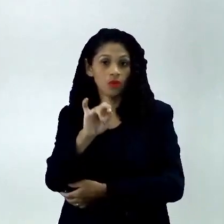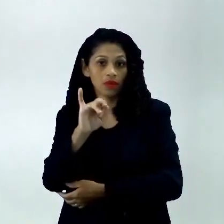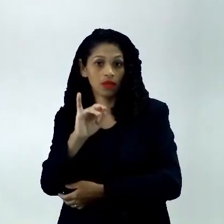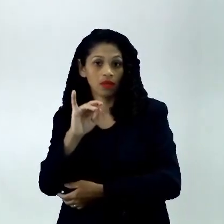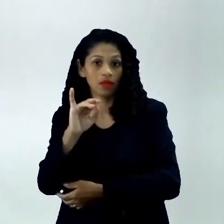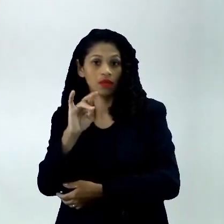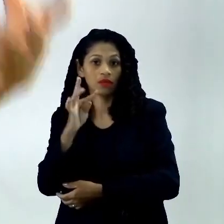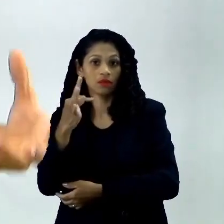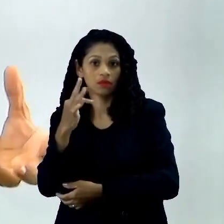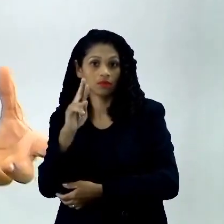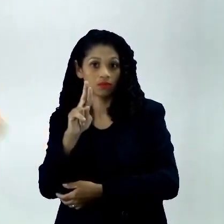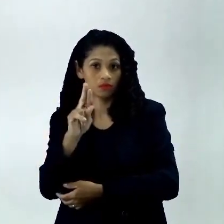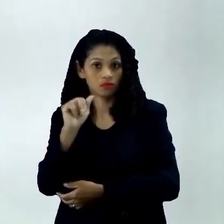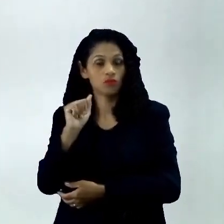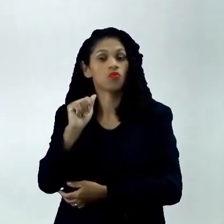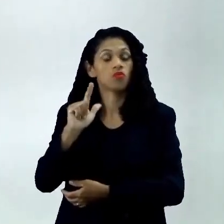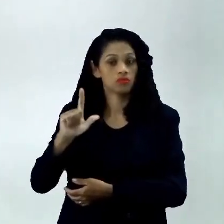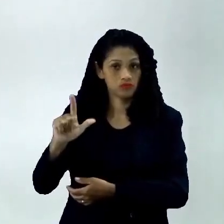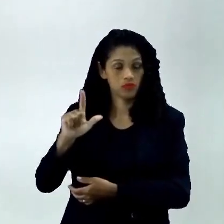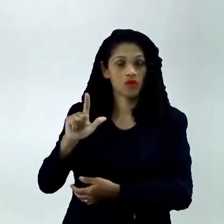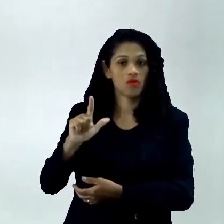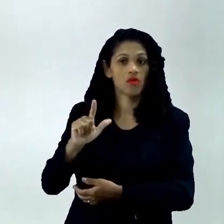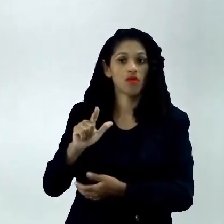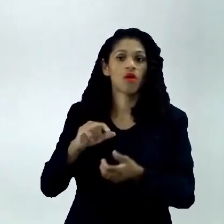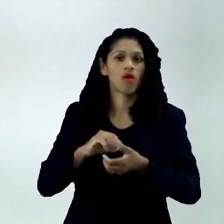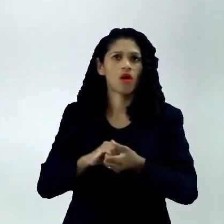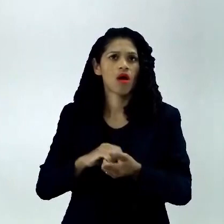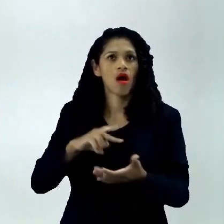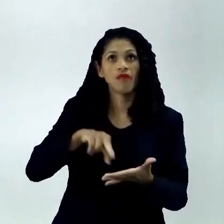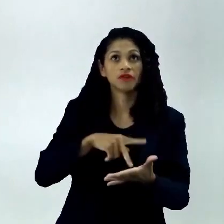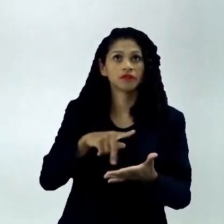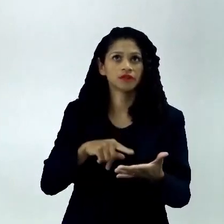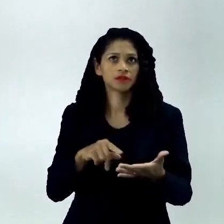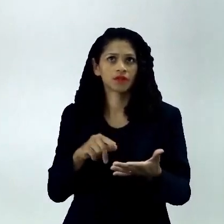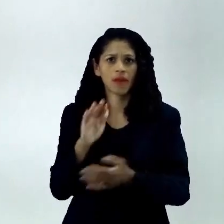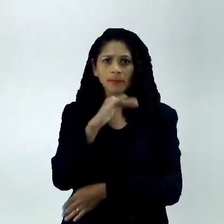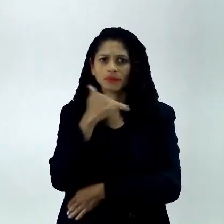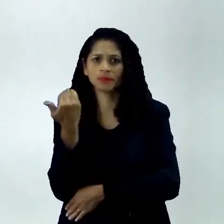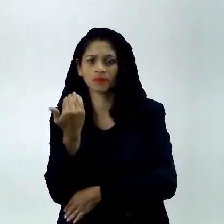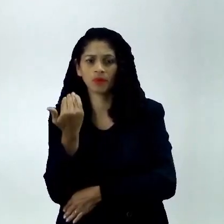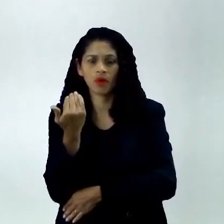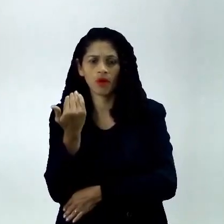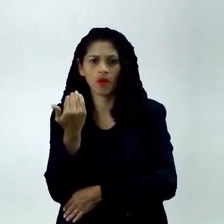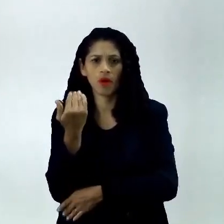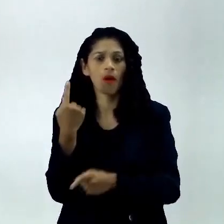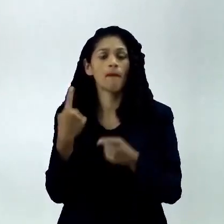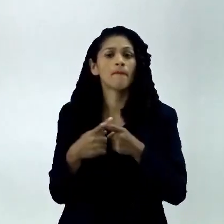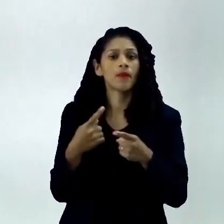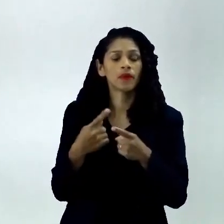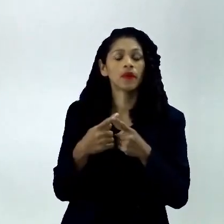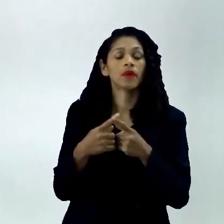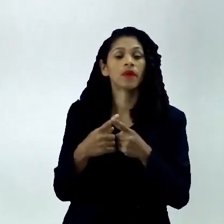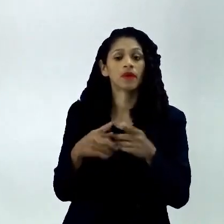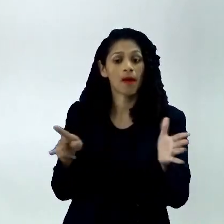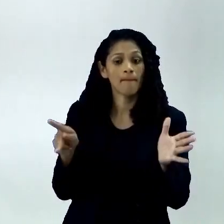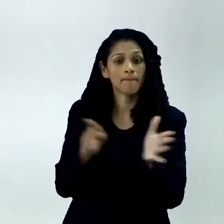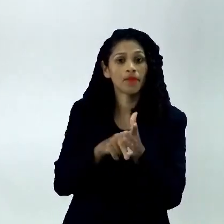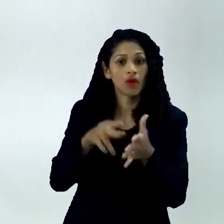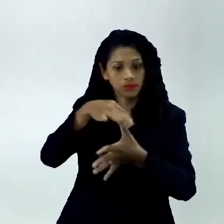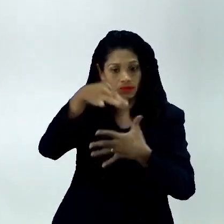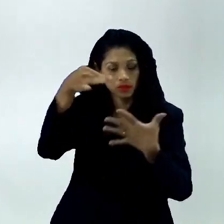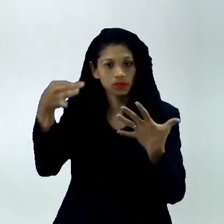de passagem. Uma dança foi, o pessoal vai dançar quando o pessoal morreu, mas é porque a forma com que você se expressa e